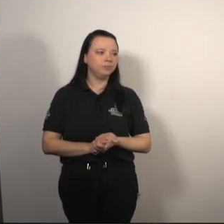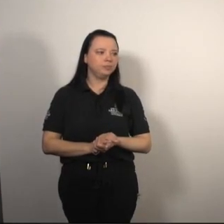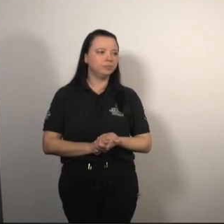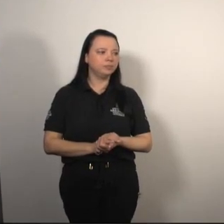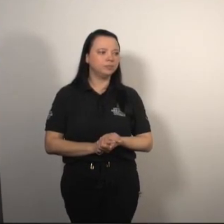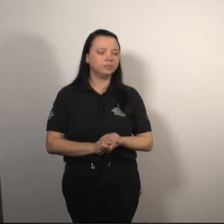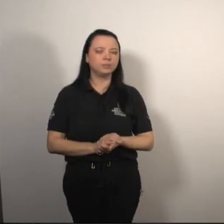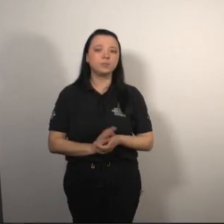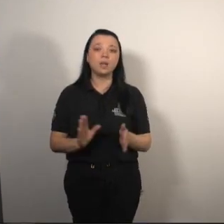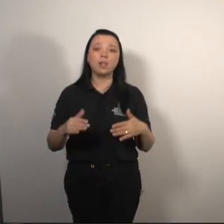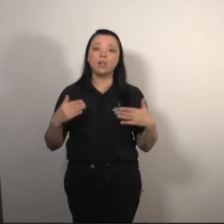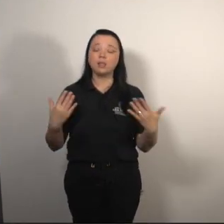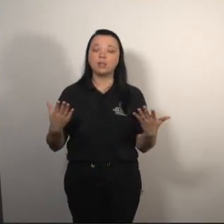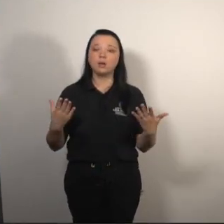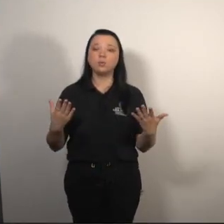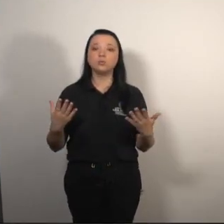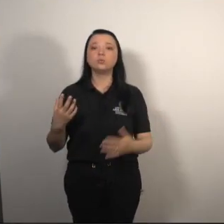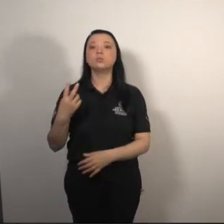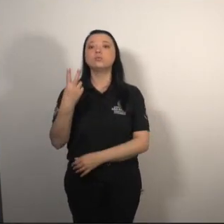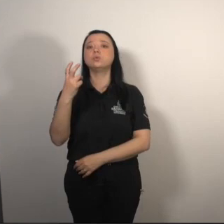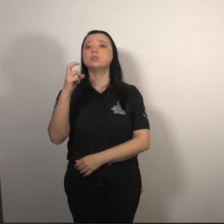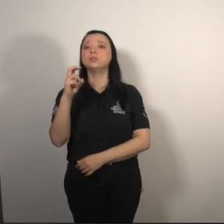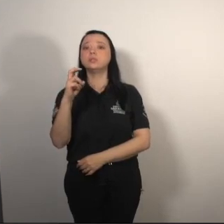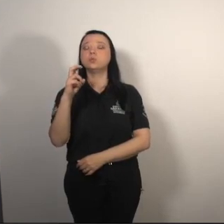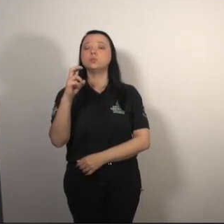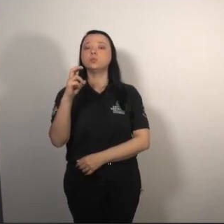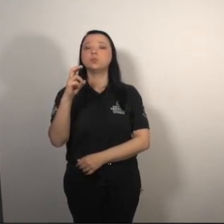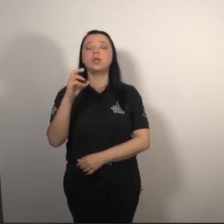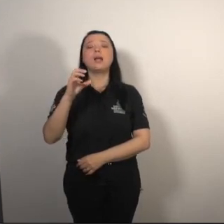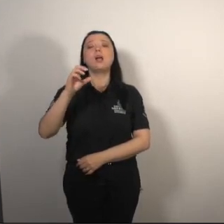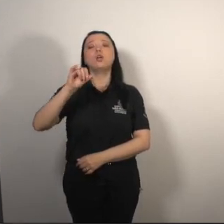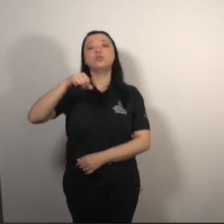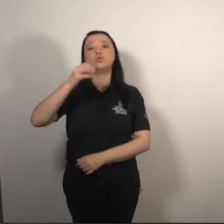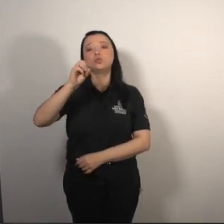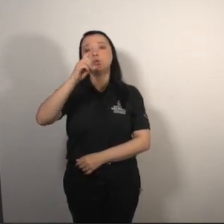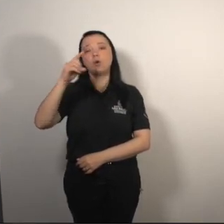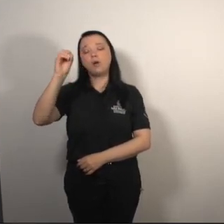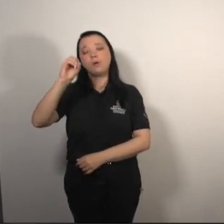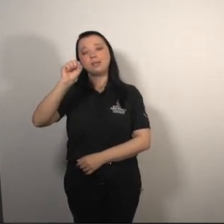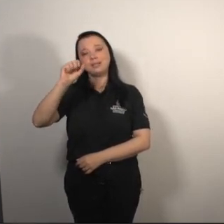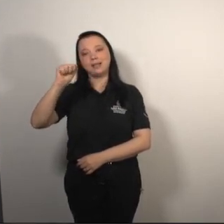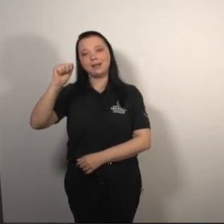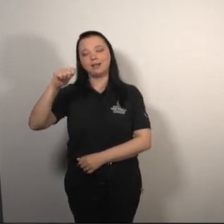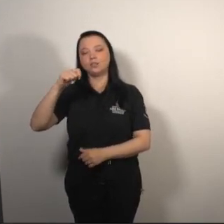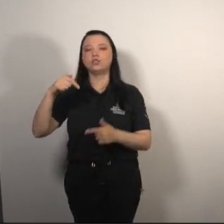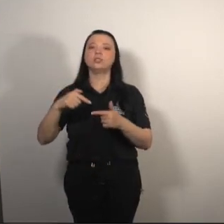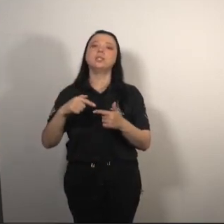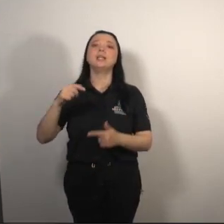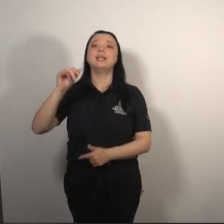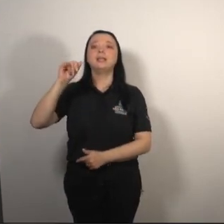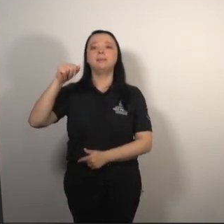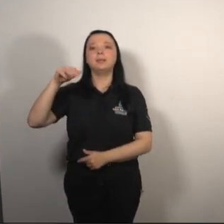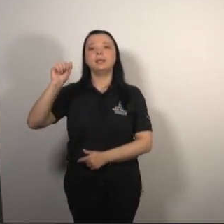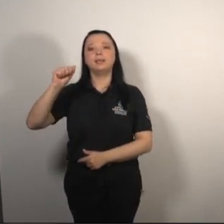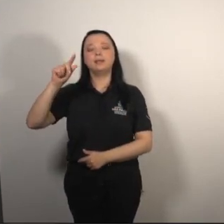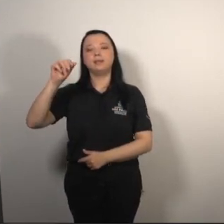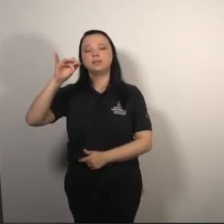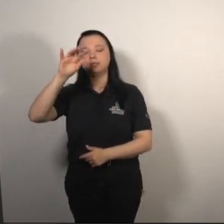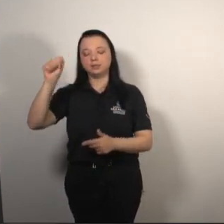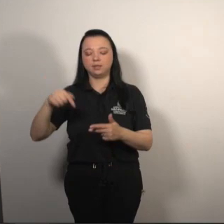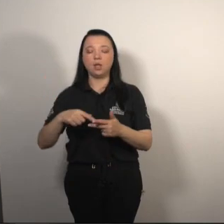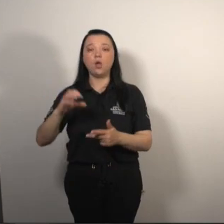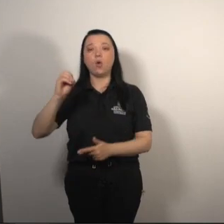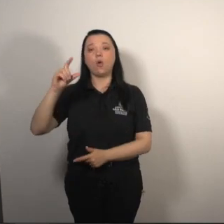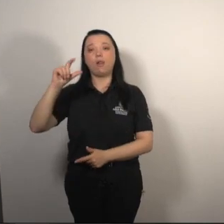Então, as 25 é o Complexo João Saad, Viaduto Imigrantes, Olavo Fontoura, Anhembi, Estaiada,